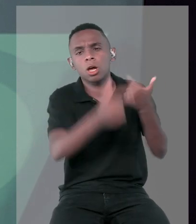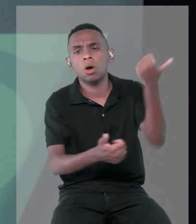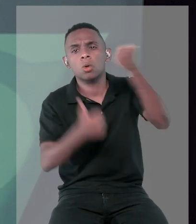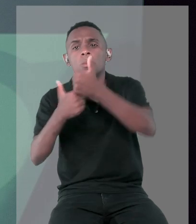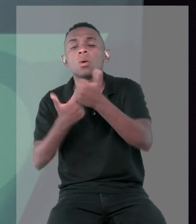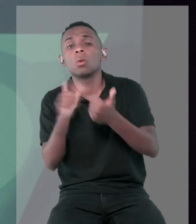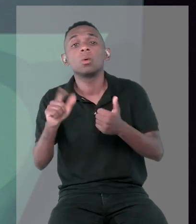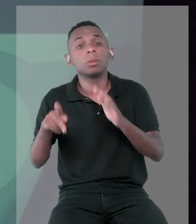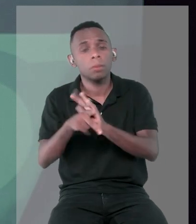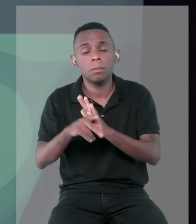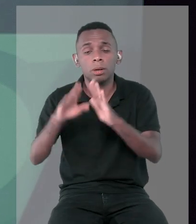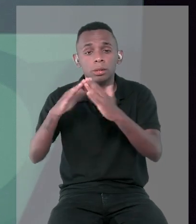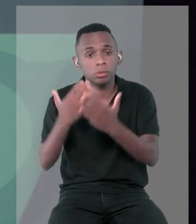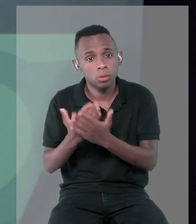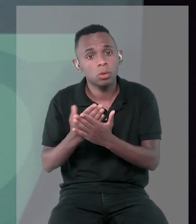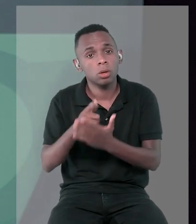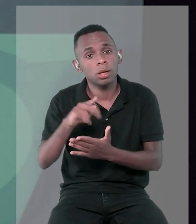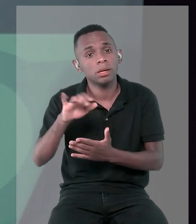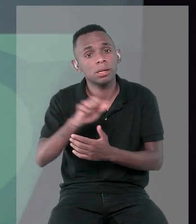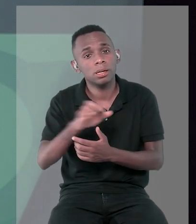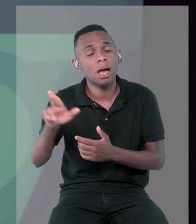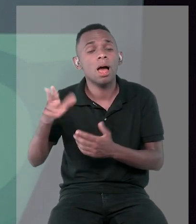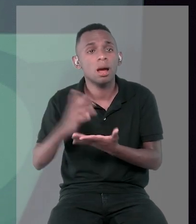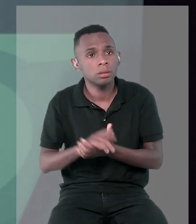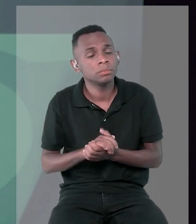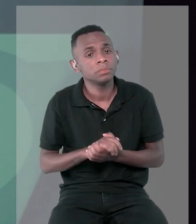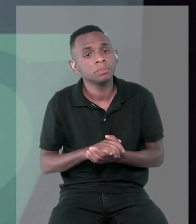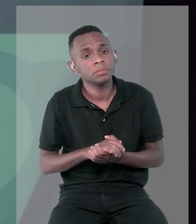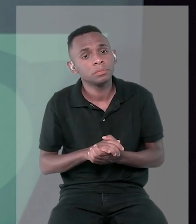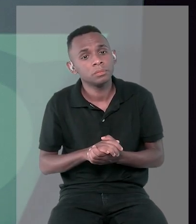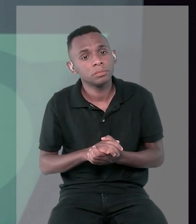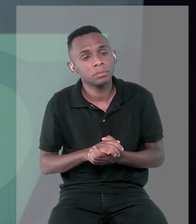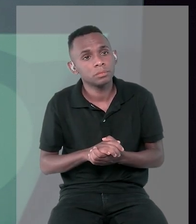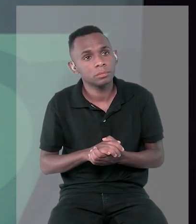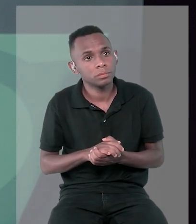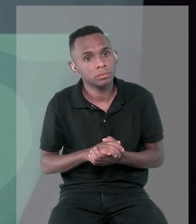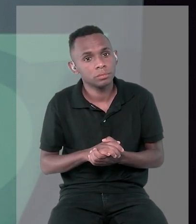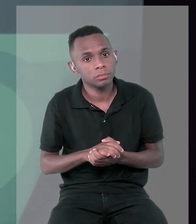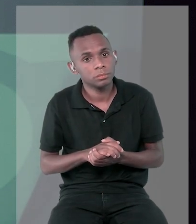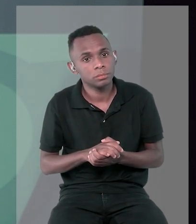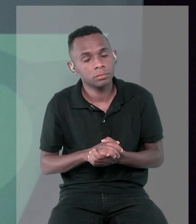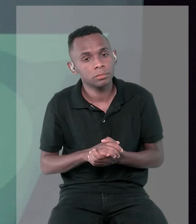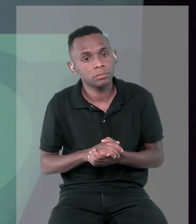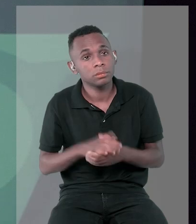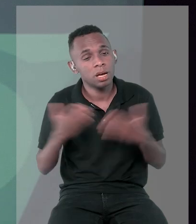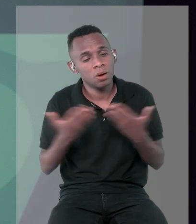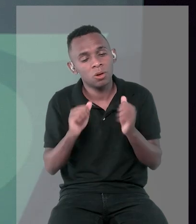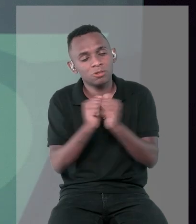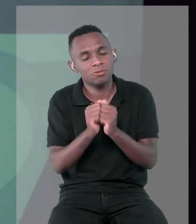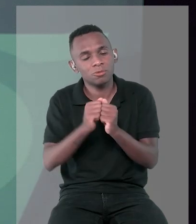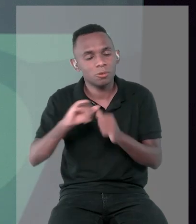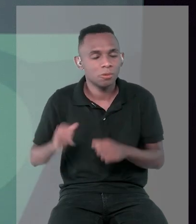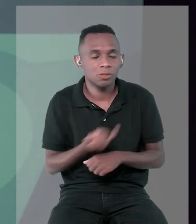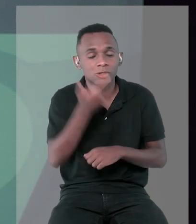acolheu muito bem, foi lá na Escola Guinhar, né? Na Escola Guinhar. E agora a gente está